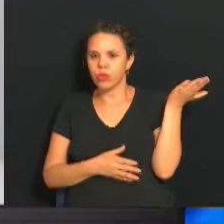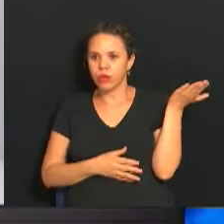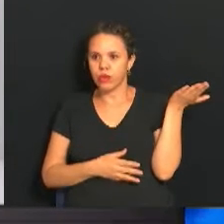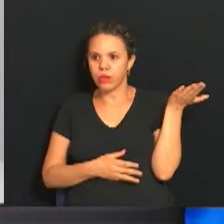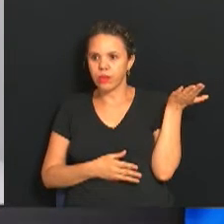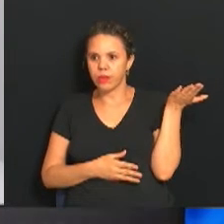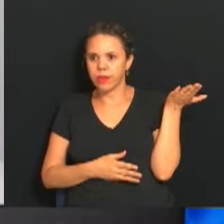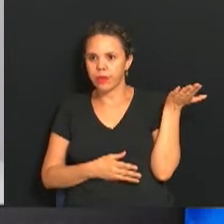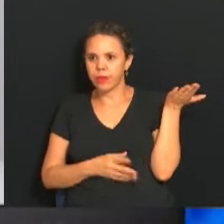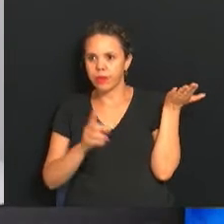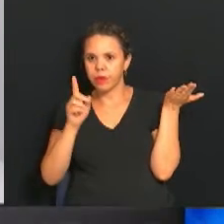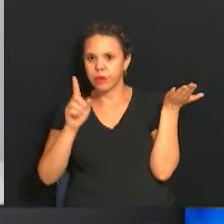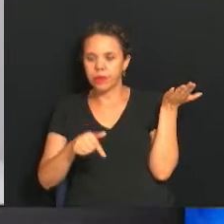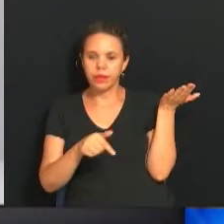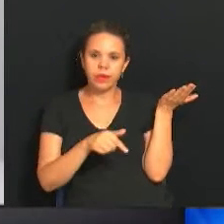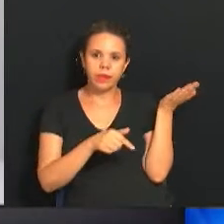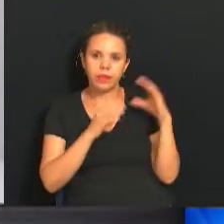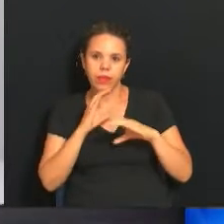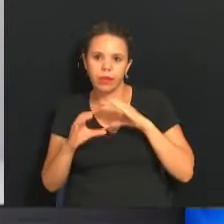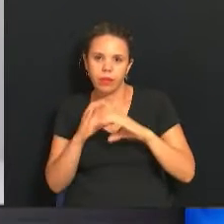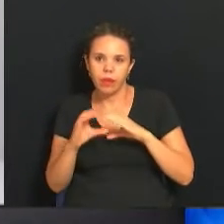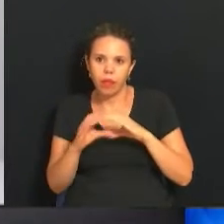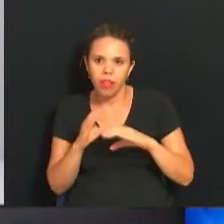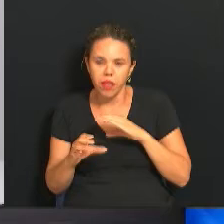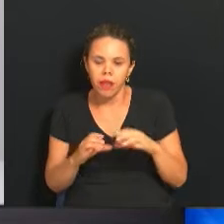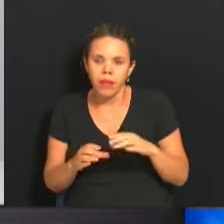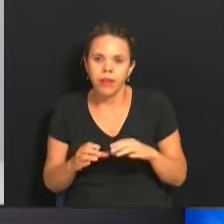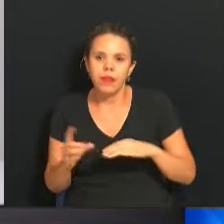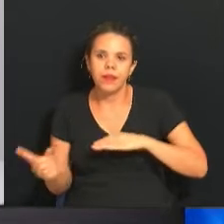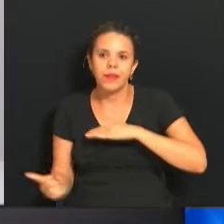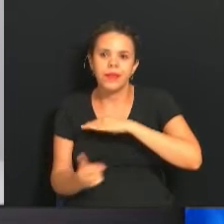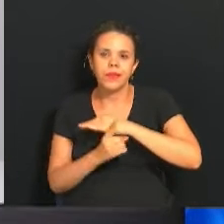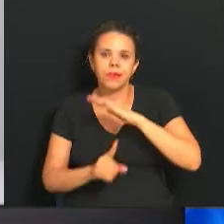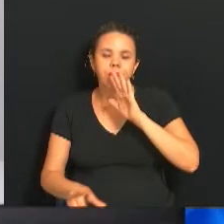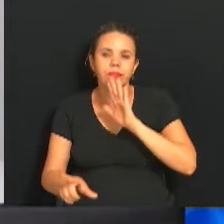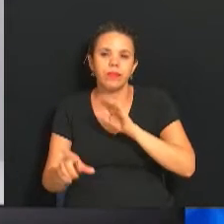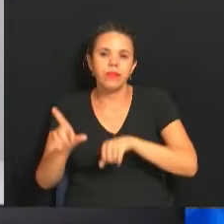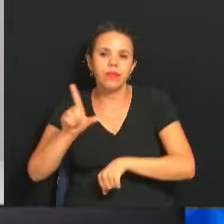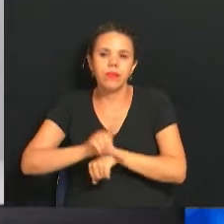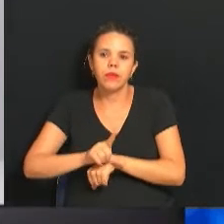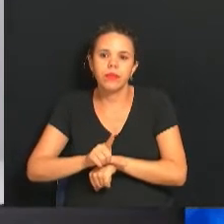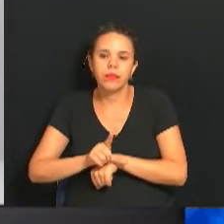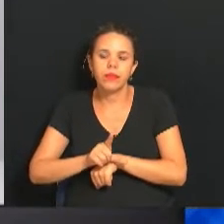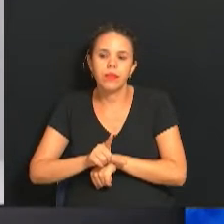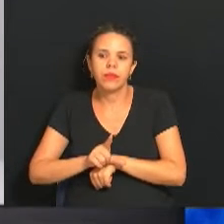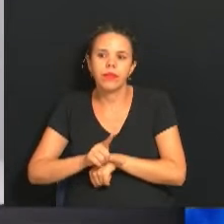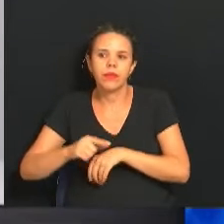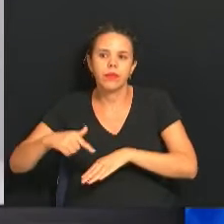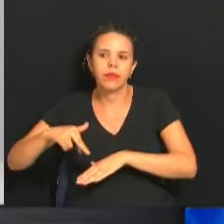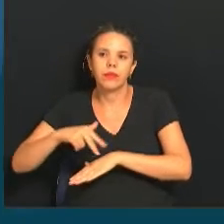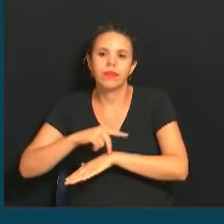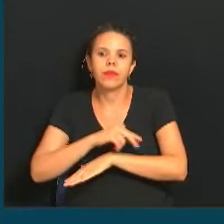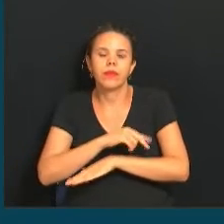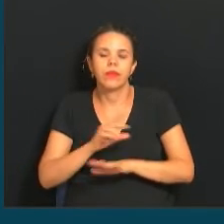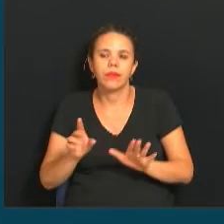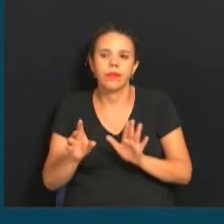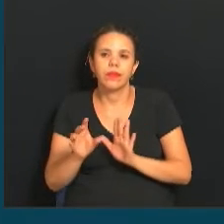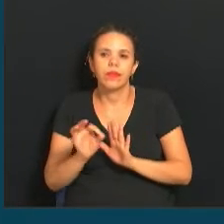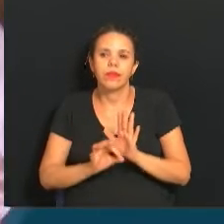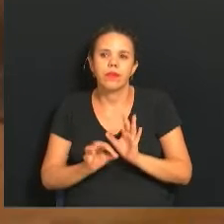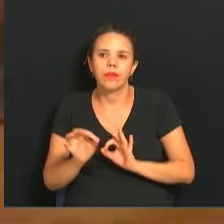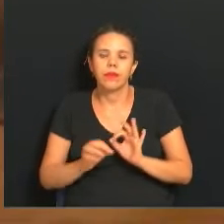para que ela seja um meio de comunicação entre o consumidor e a loja, reunindo aspectos de moda, design, venda e